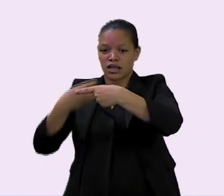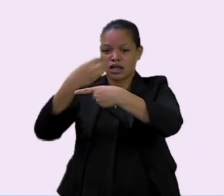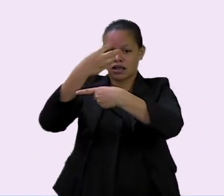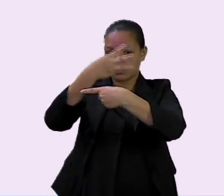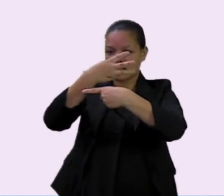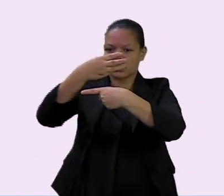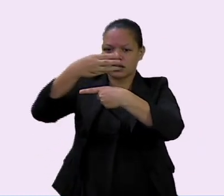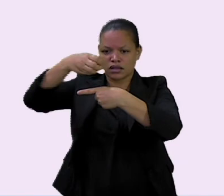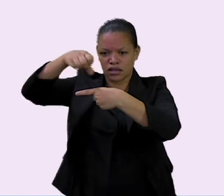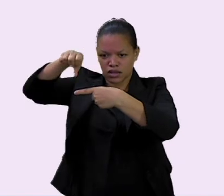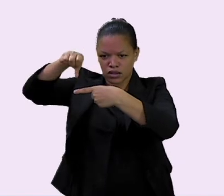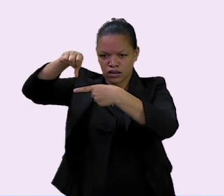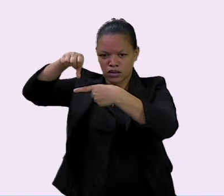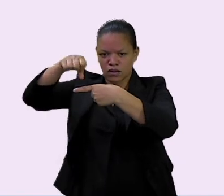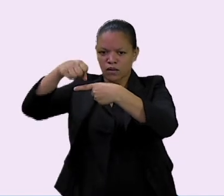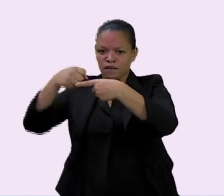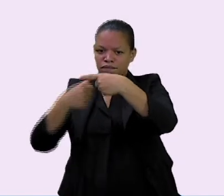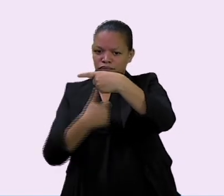39,